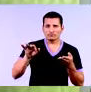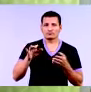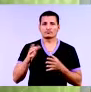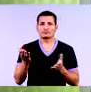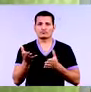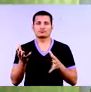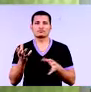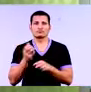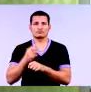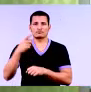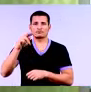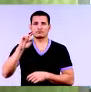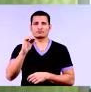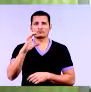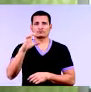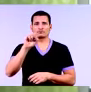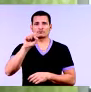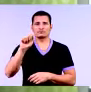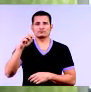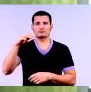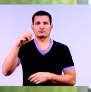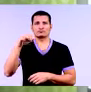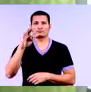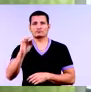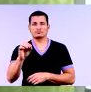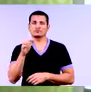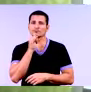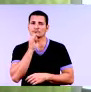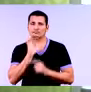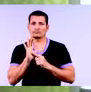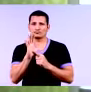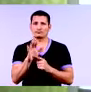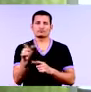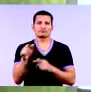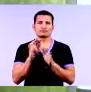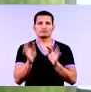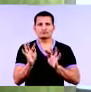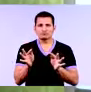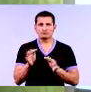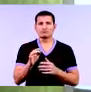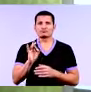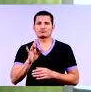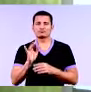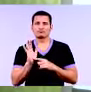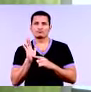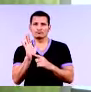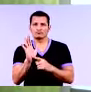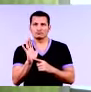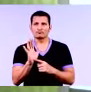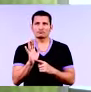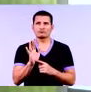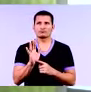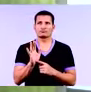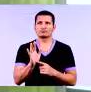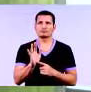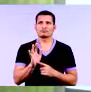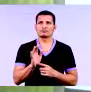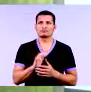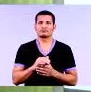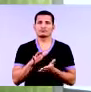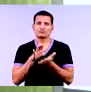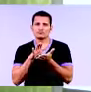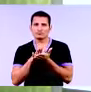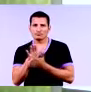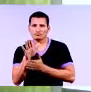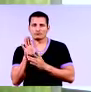processamento. No exemplo que eu estou mostrando, o processamento é simplesmente uma exibição, uma